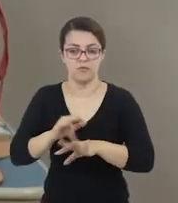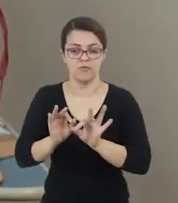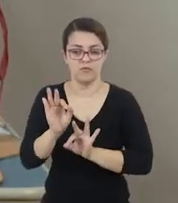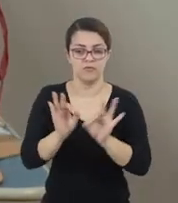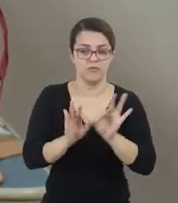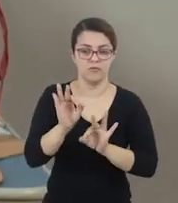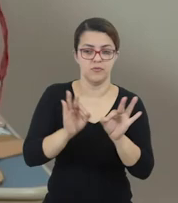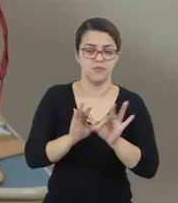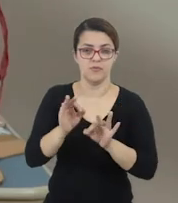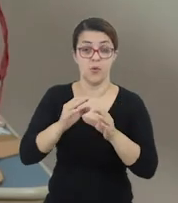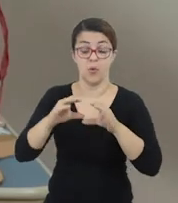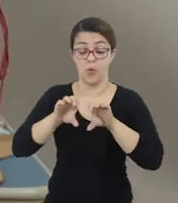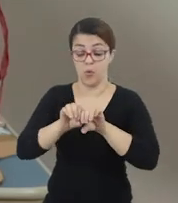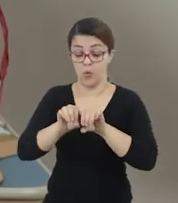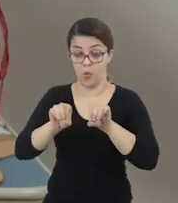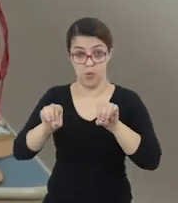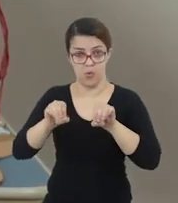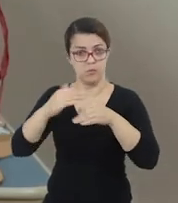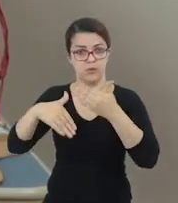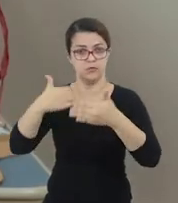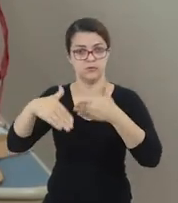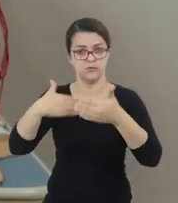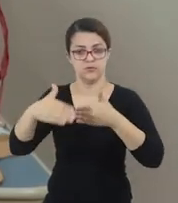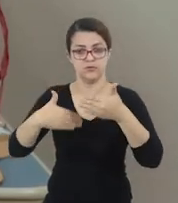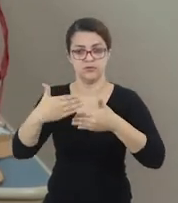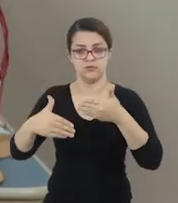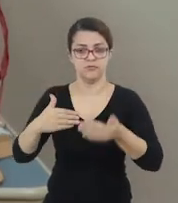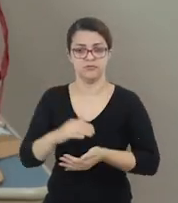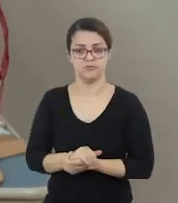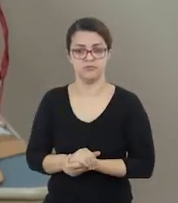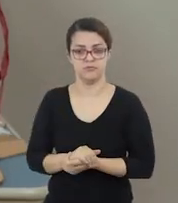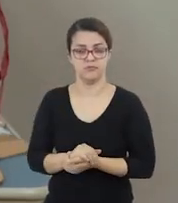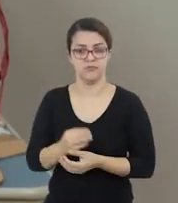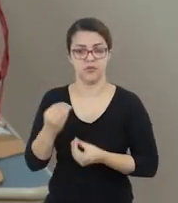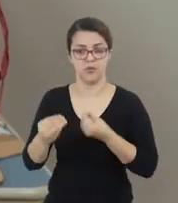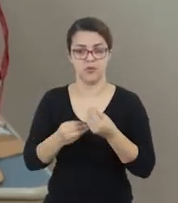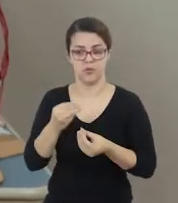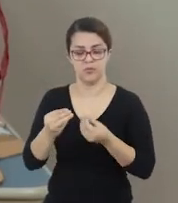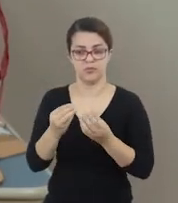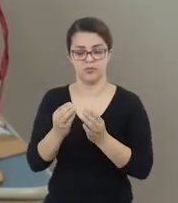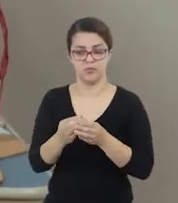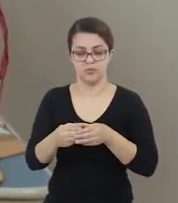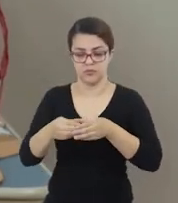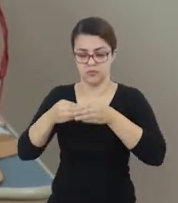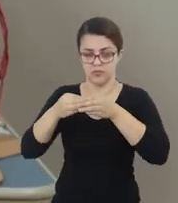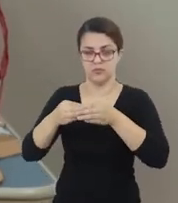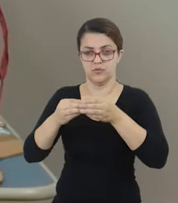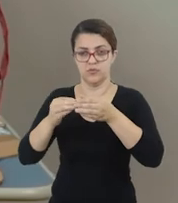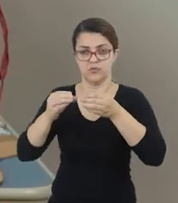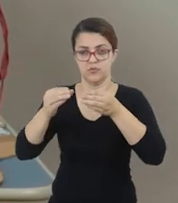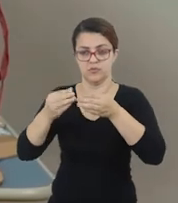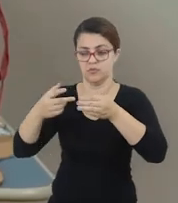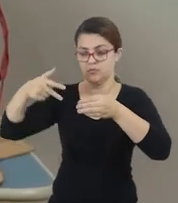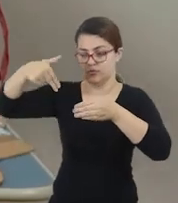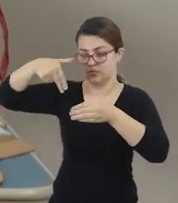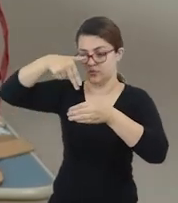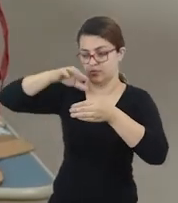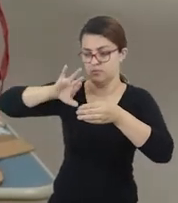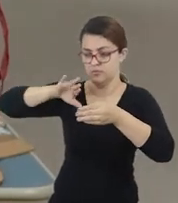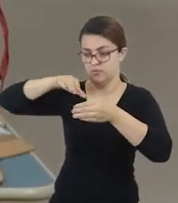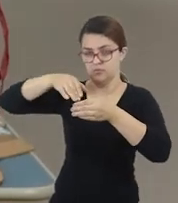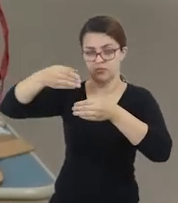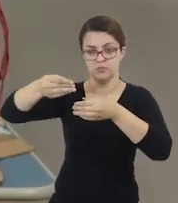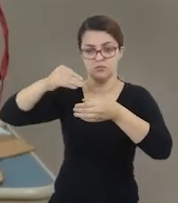papel higiênico. Olha só, com um rolinho de papel higiênico que vocês vão amassar a pontinha aqui e transformar-se